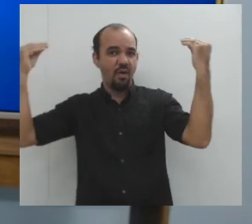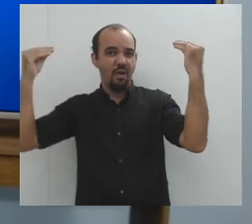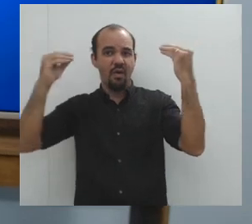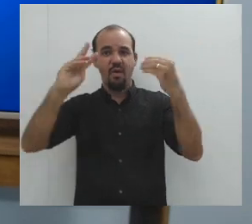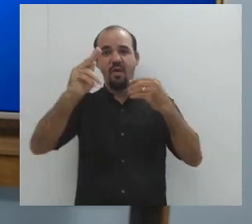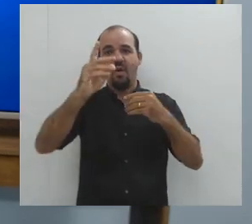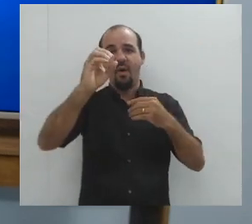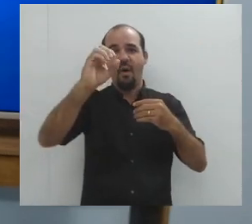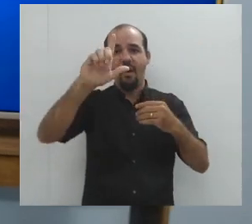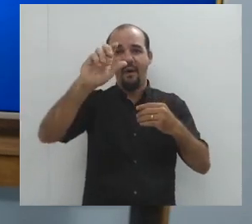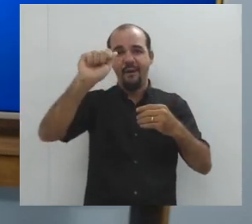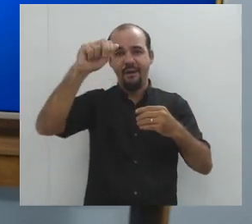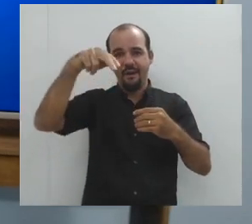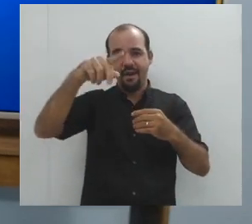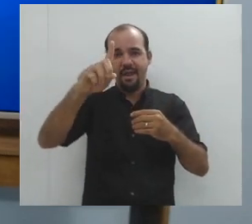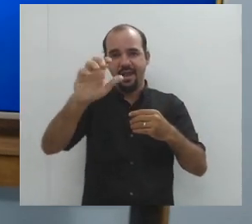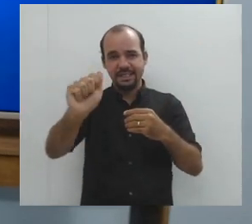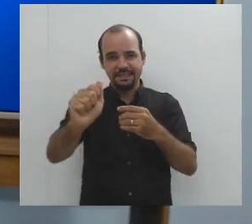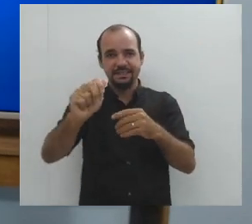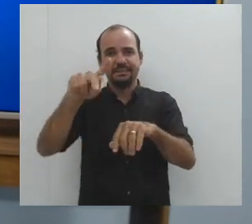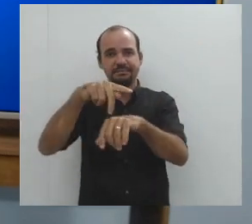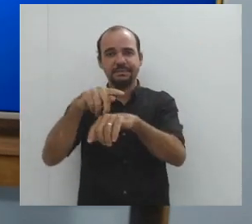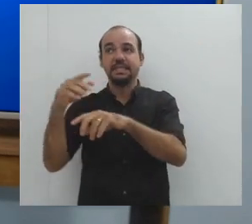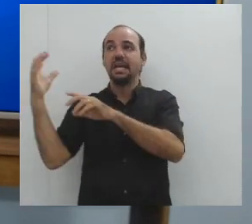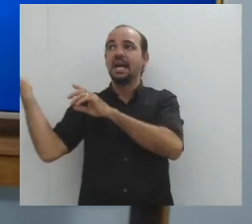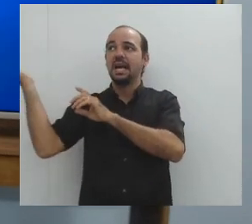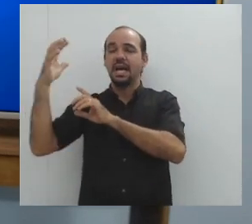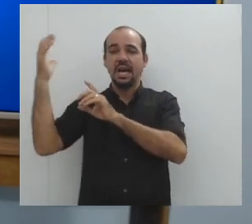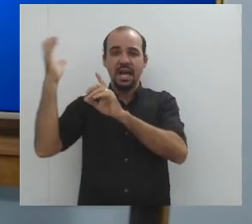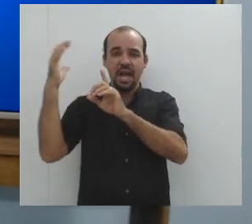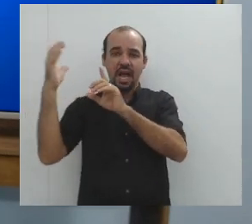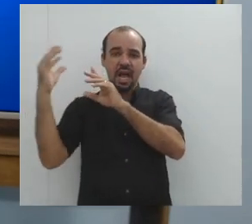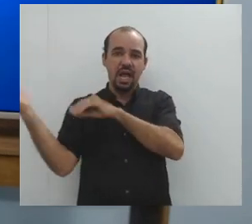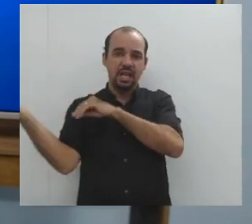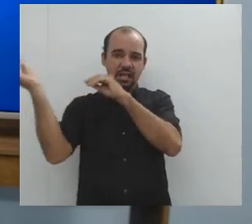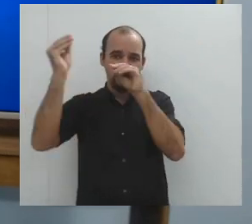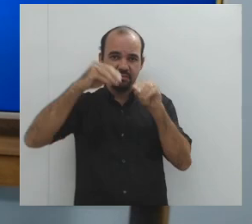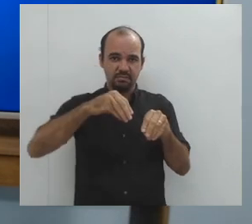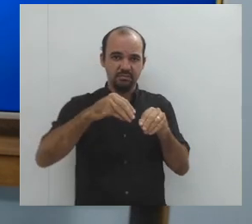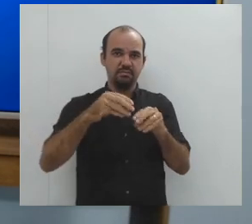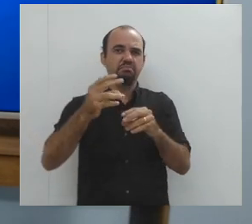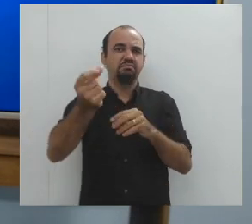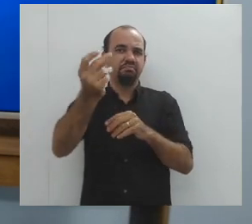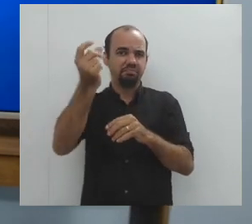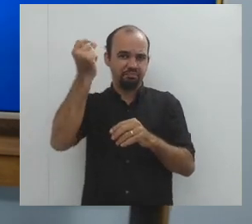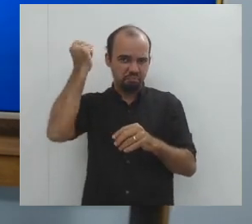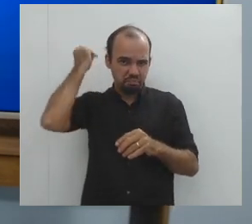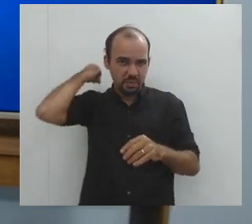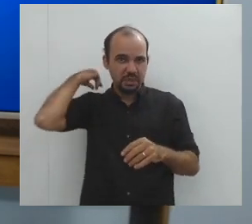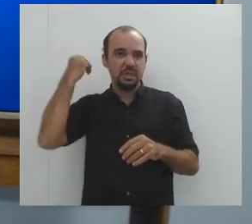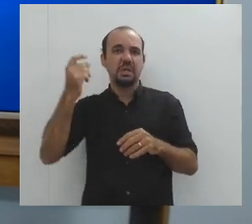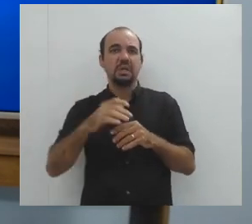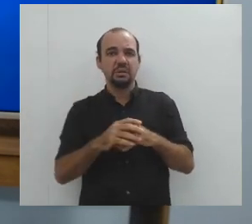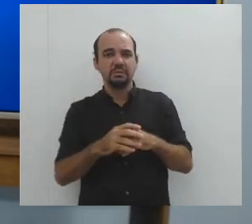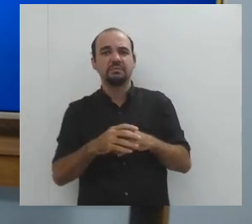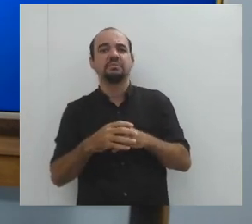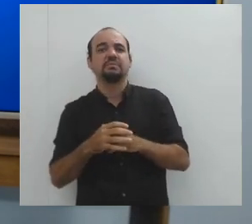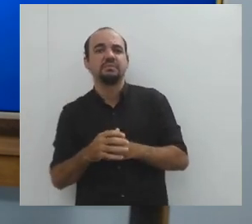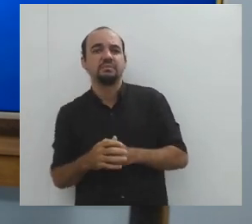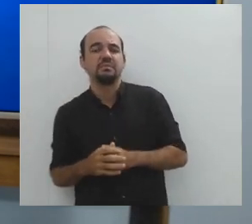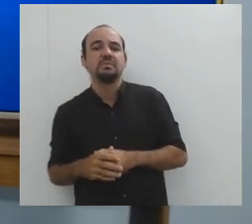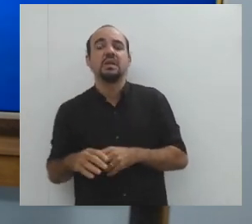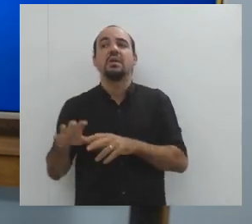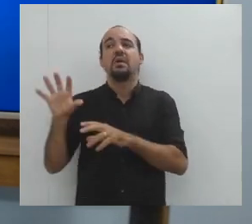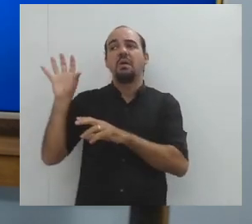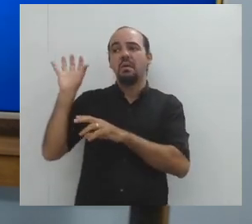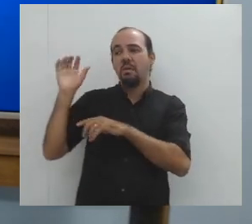exemplificando essas brincadeiras. Então, são de um tempo bem antigo e a gente foi